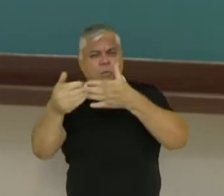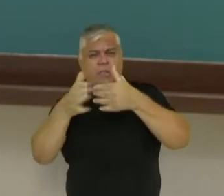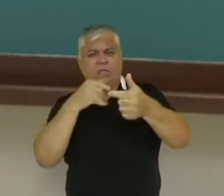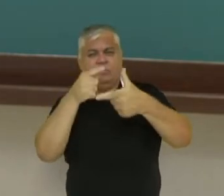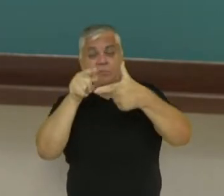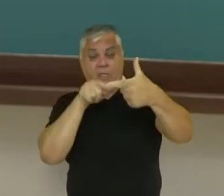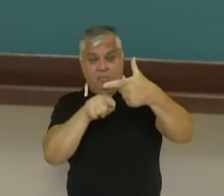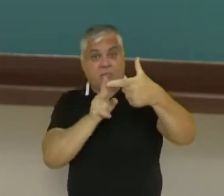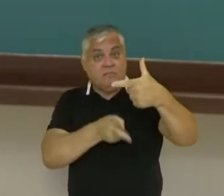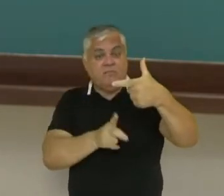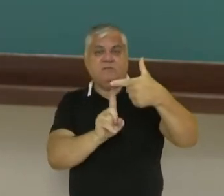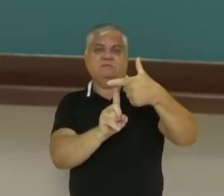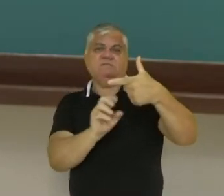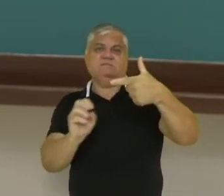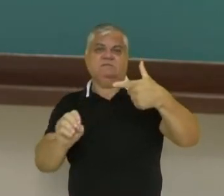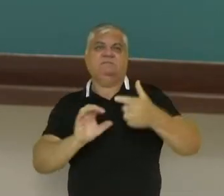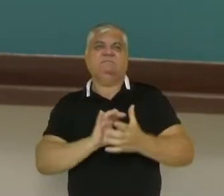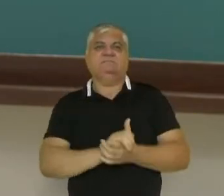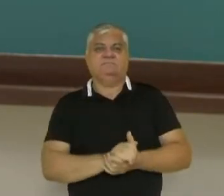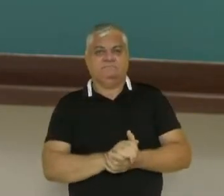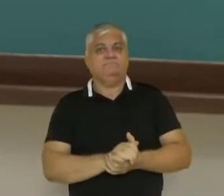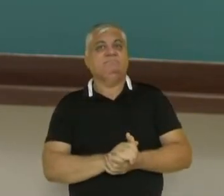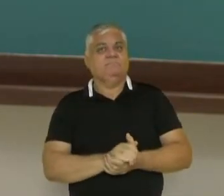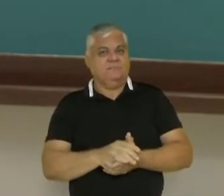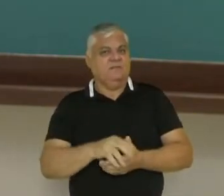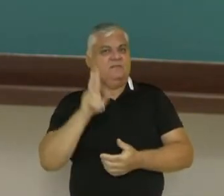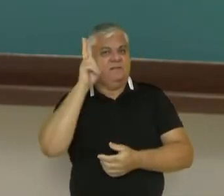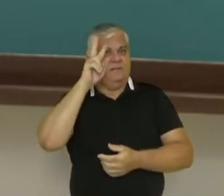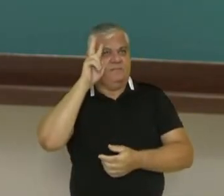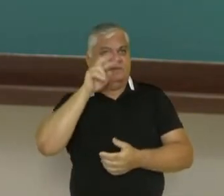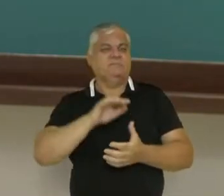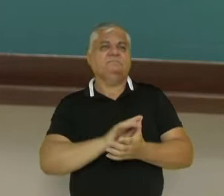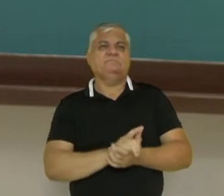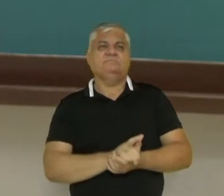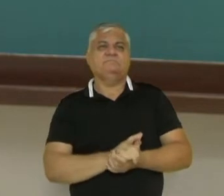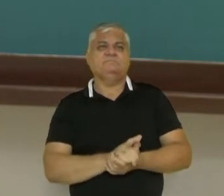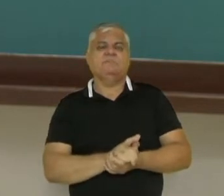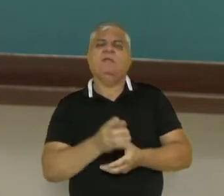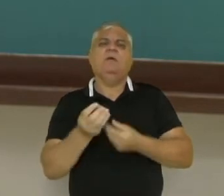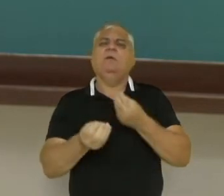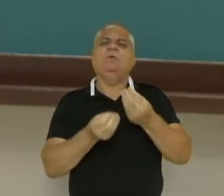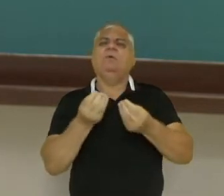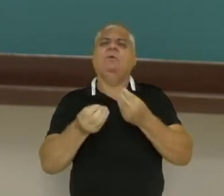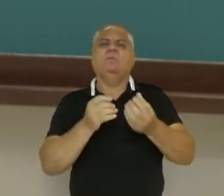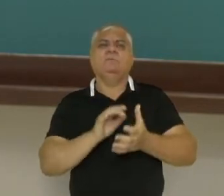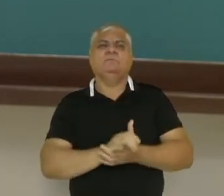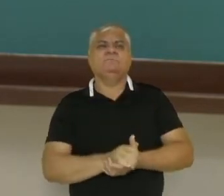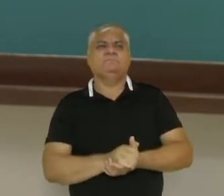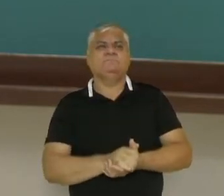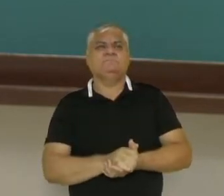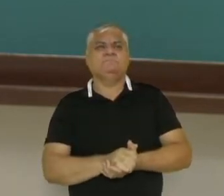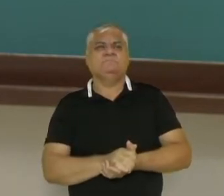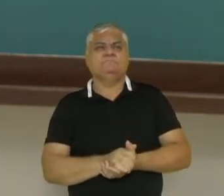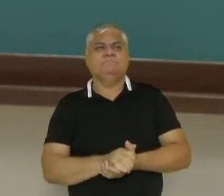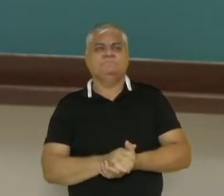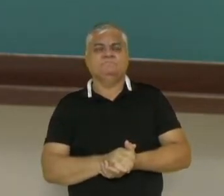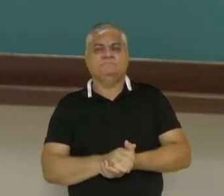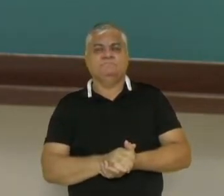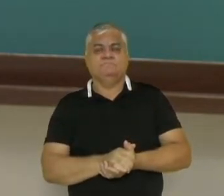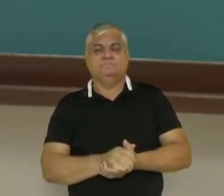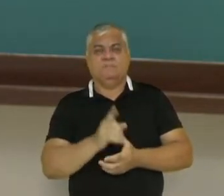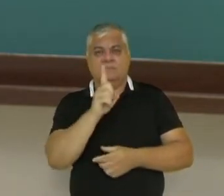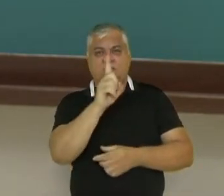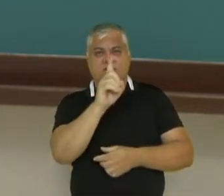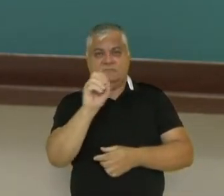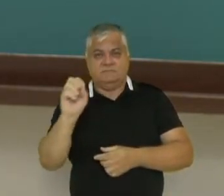100. Tranquilo? Isso é para a gente relembrar. E como é que eu posso representar? Considerando que um total de